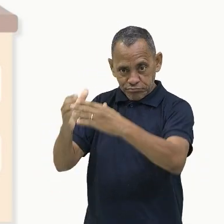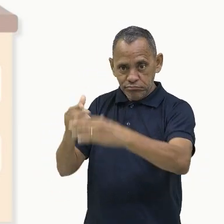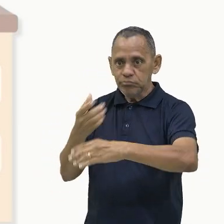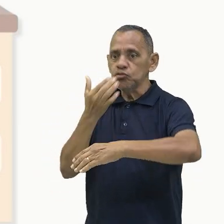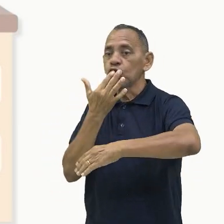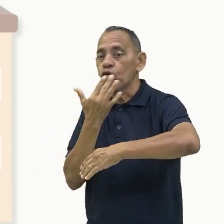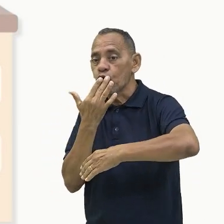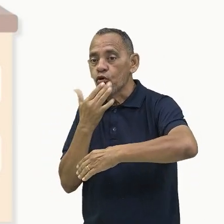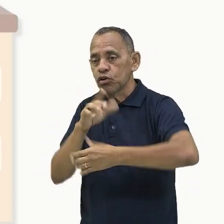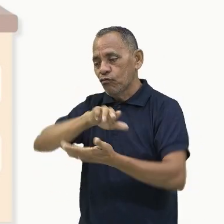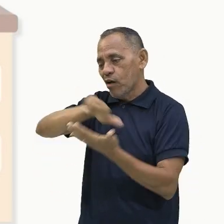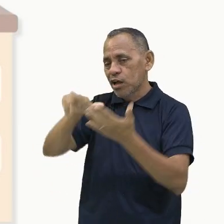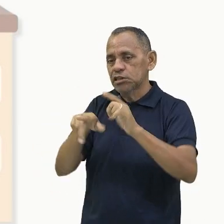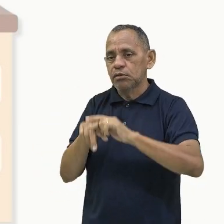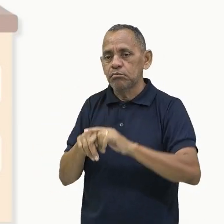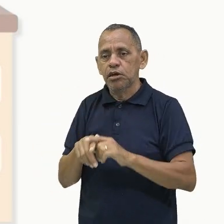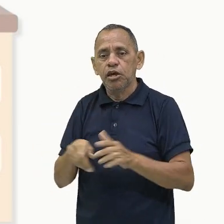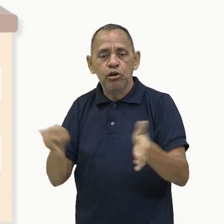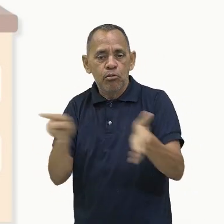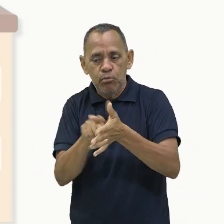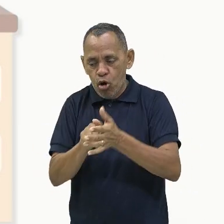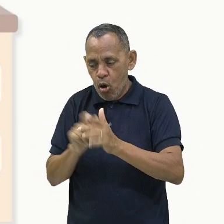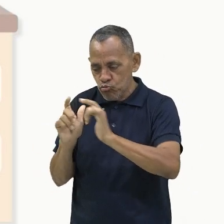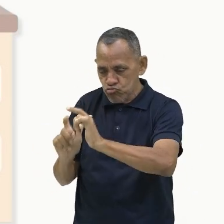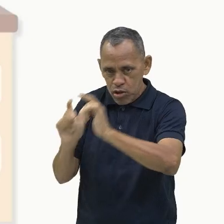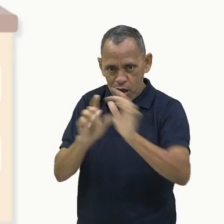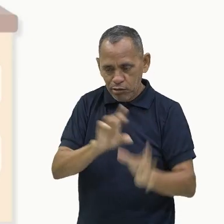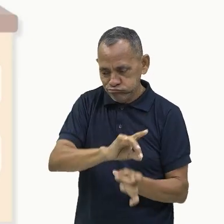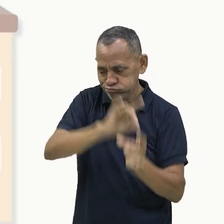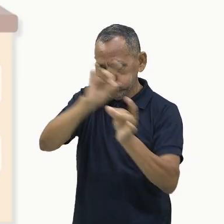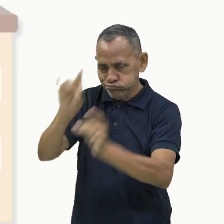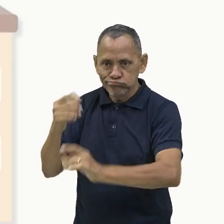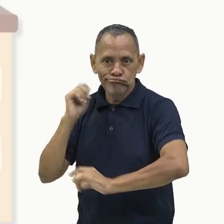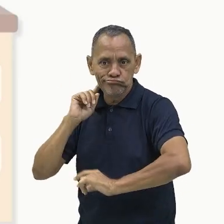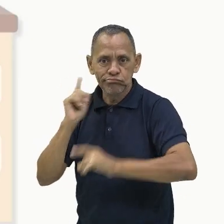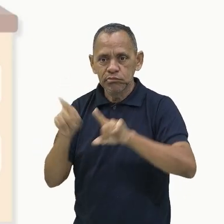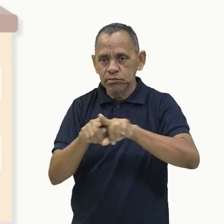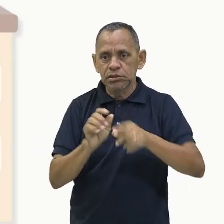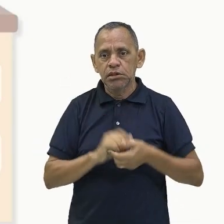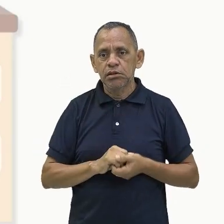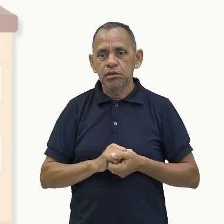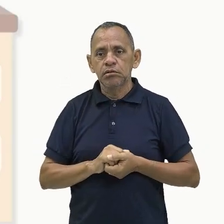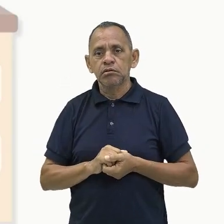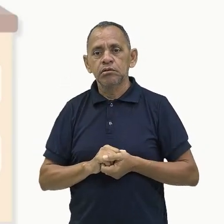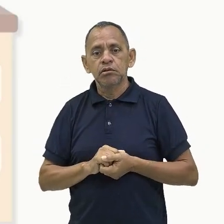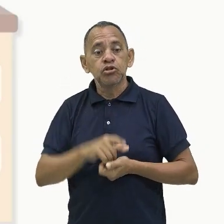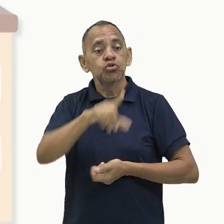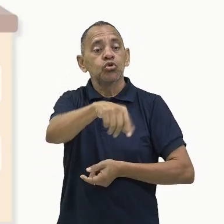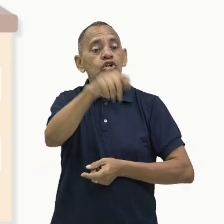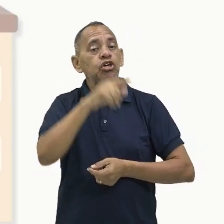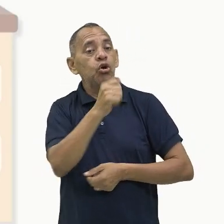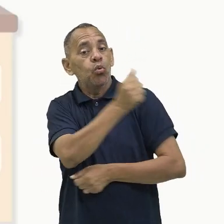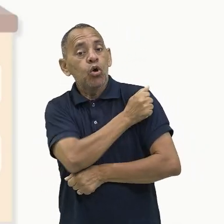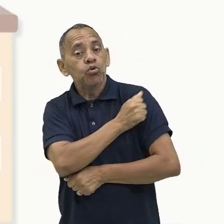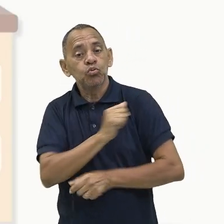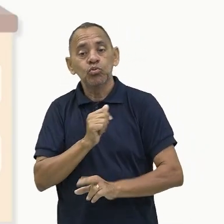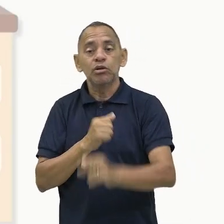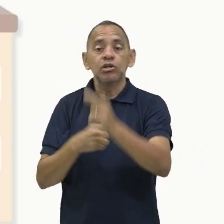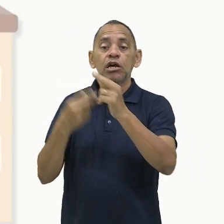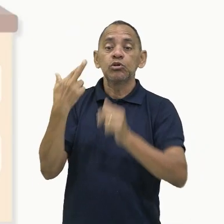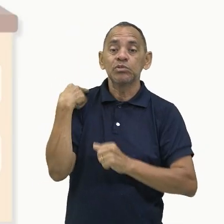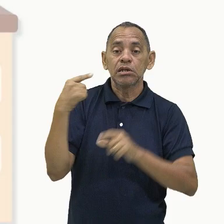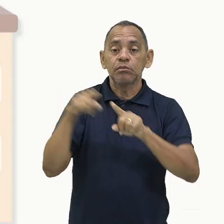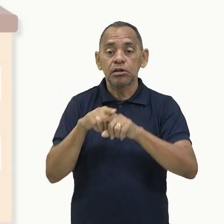para a destinação adequada do lixo. Designar, por exemplo, um aluno responsável pela limpeza de